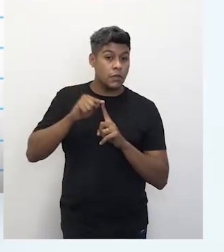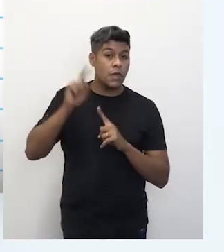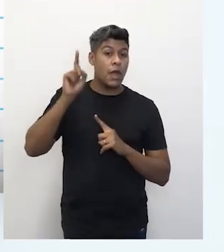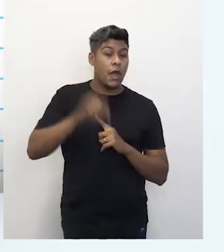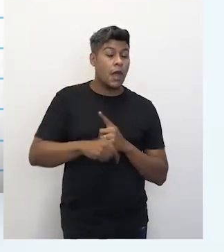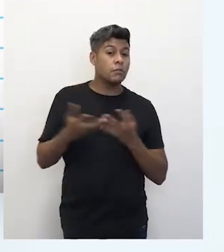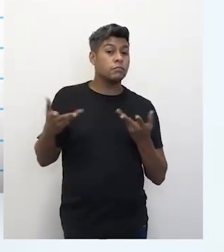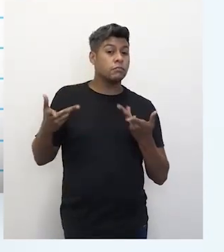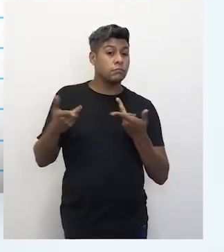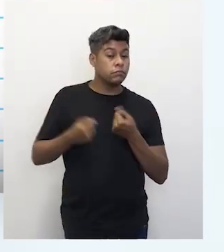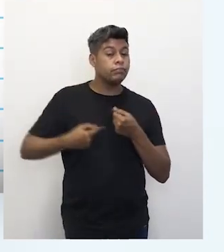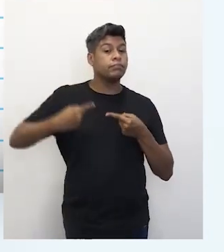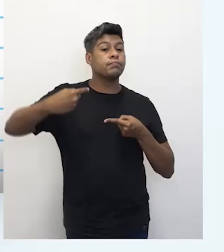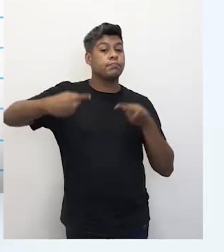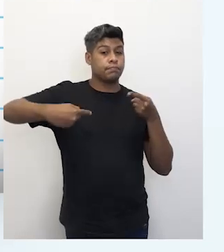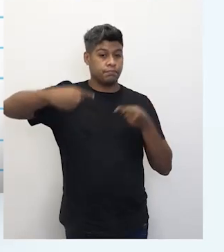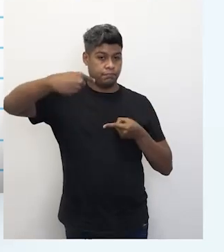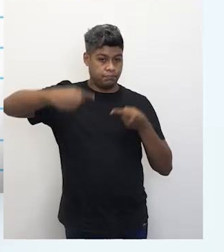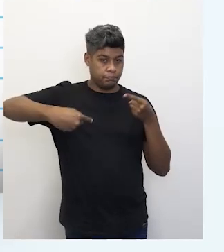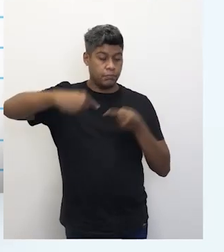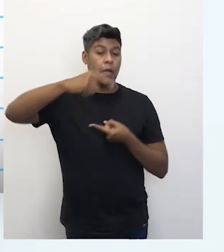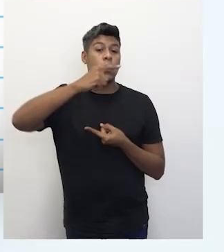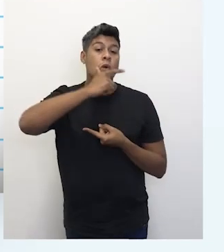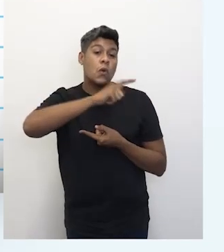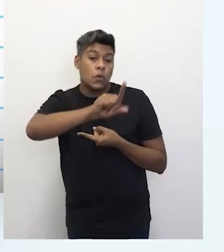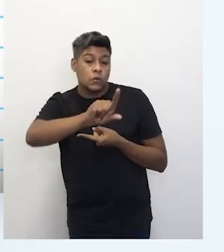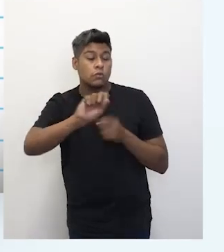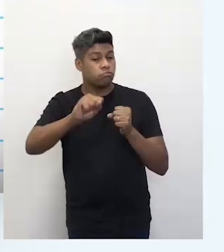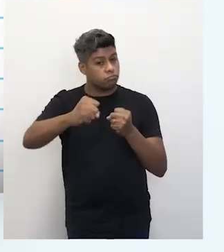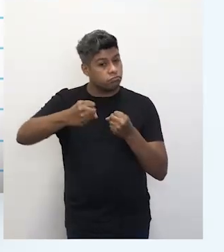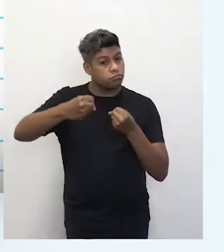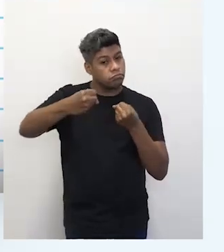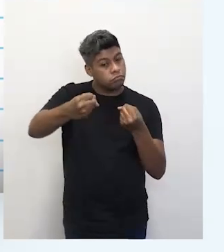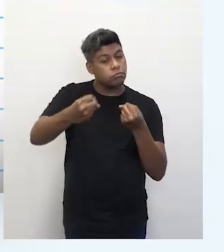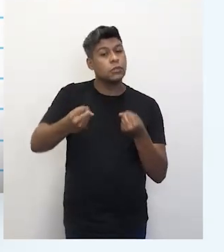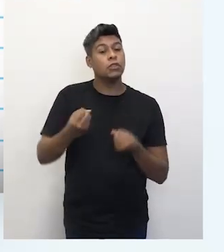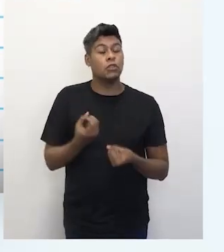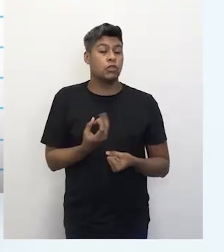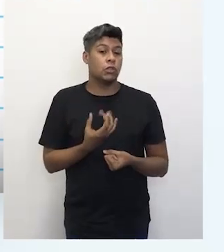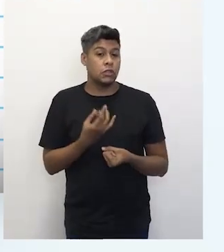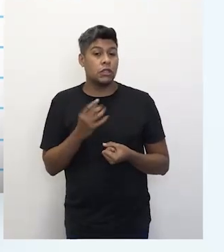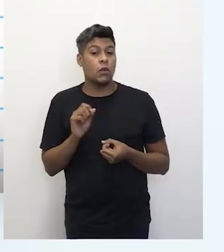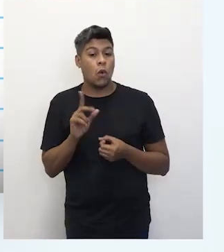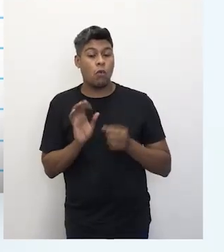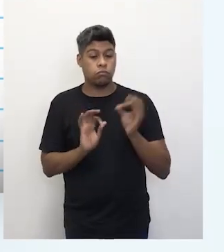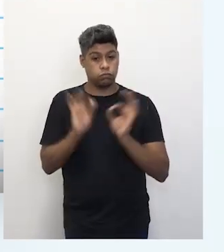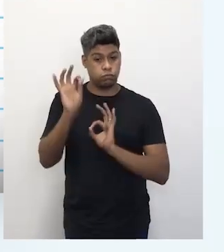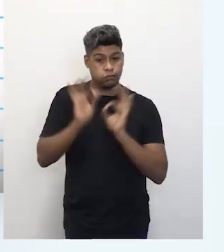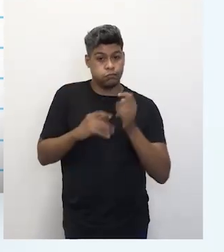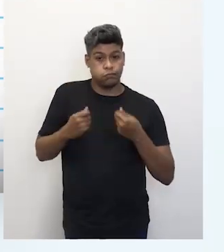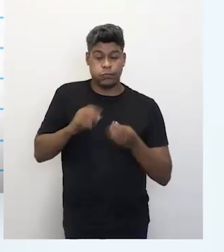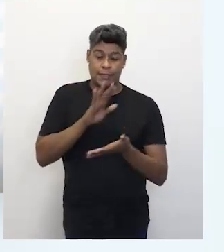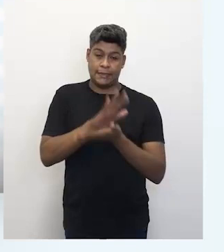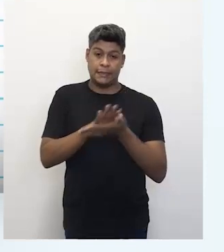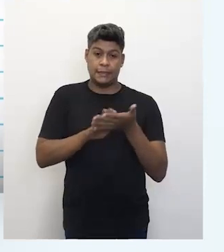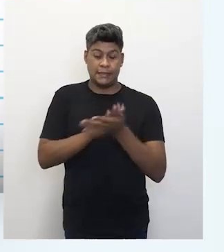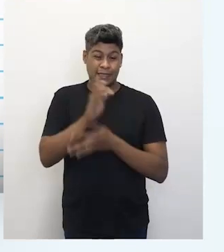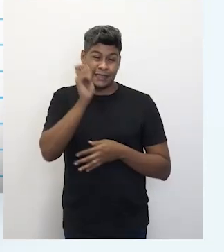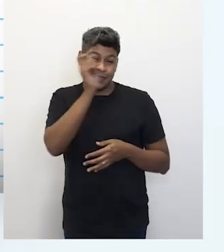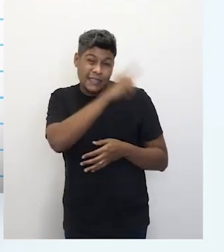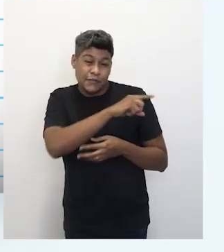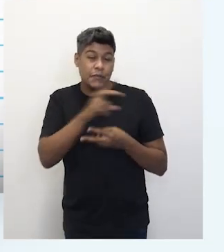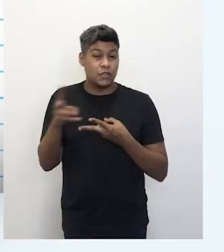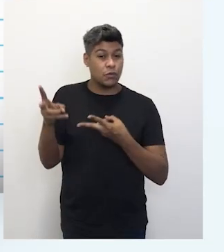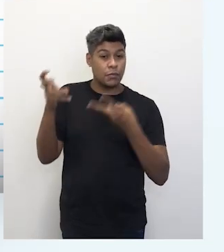são ambiciosos e desafiadores para alcançar os esforços solitários ou desarticuladas não tem nenhum suficientes não é